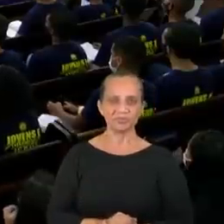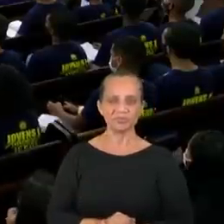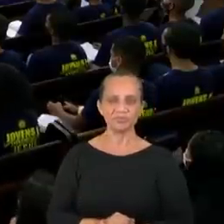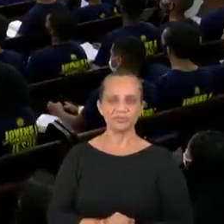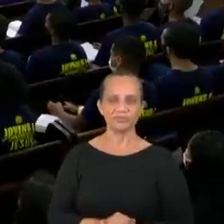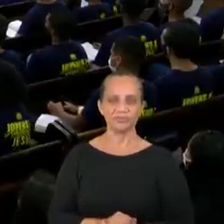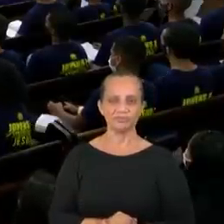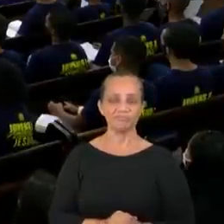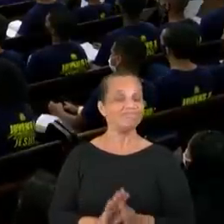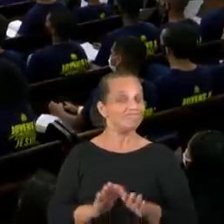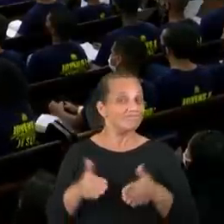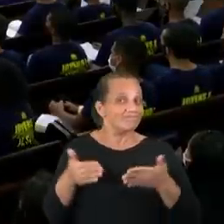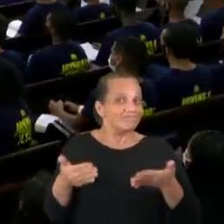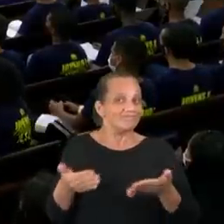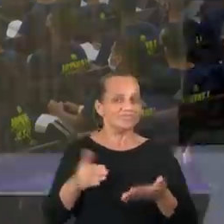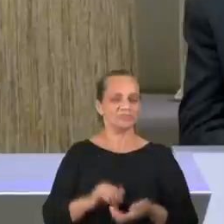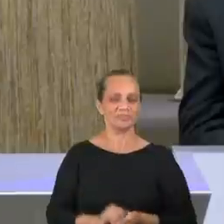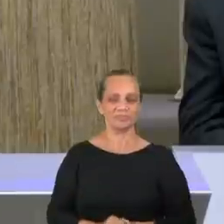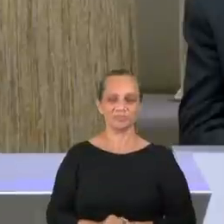É aí